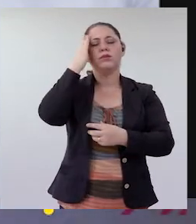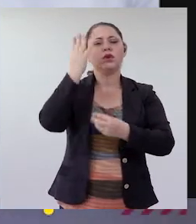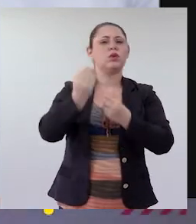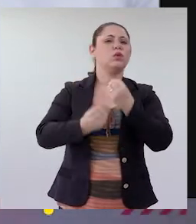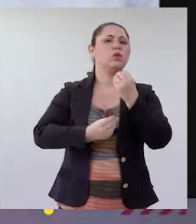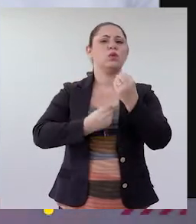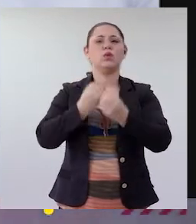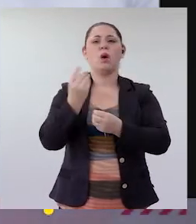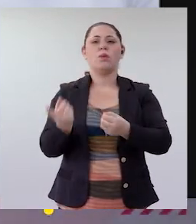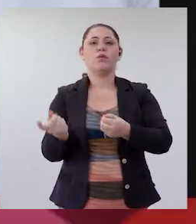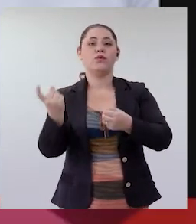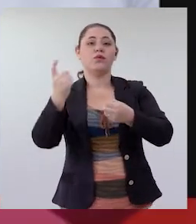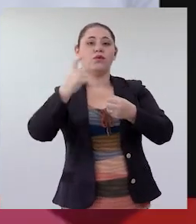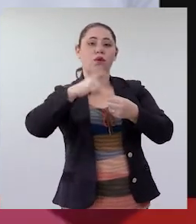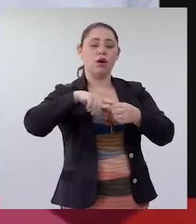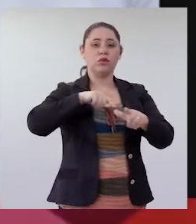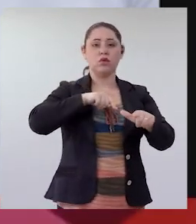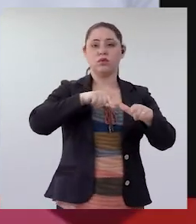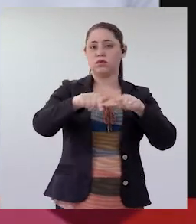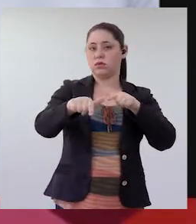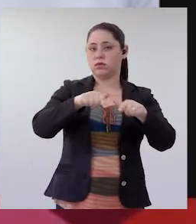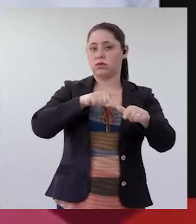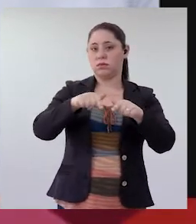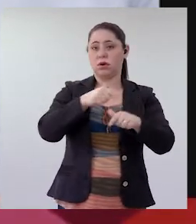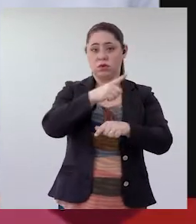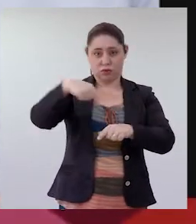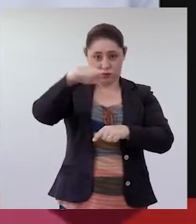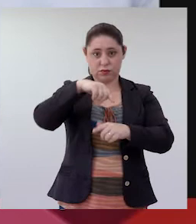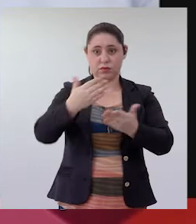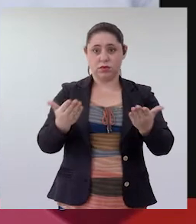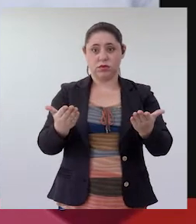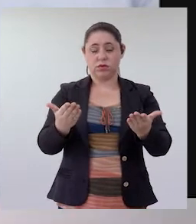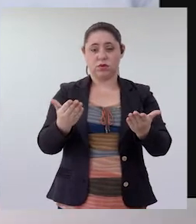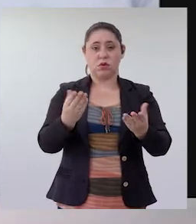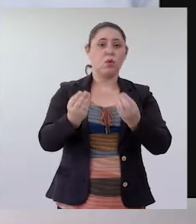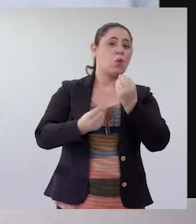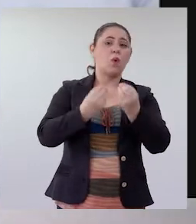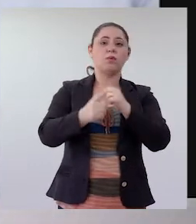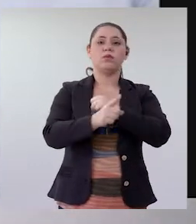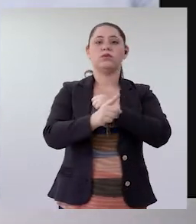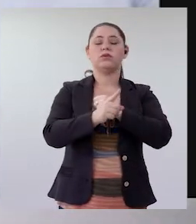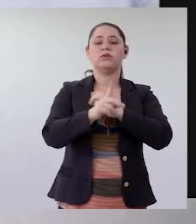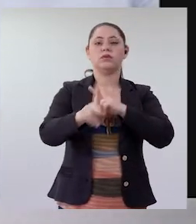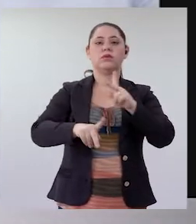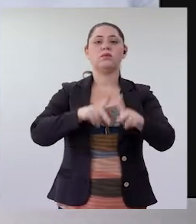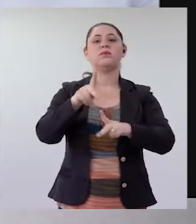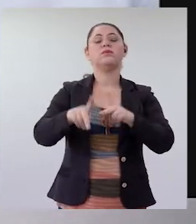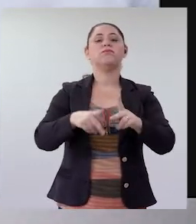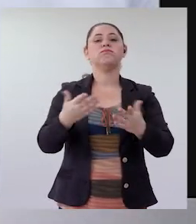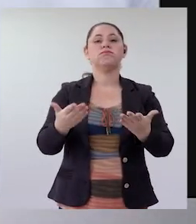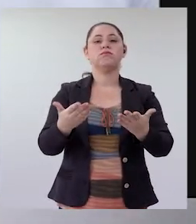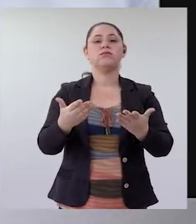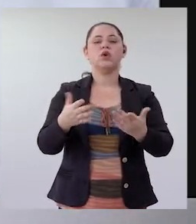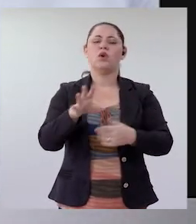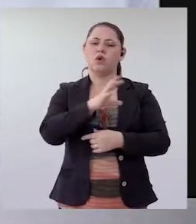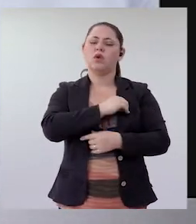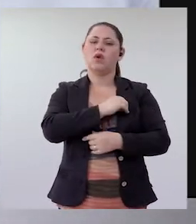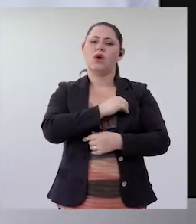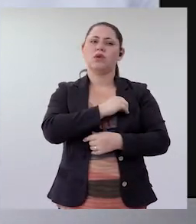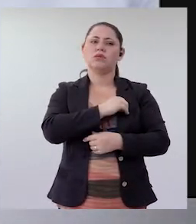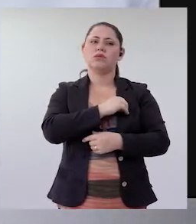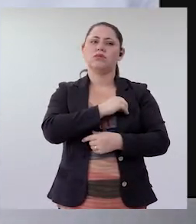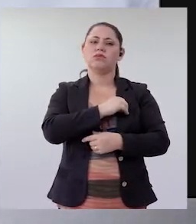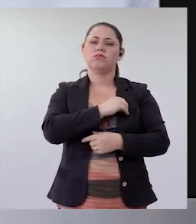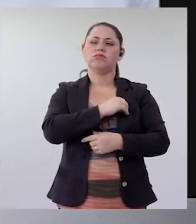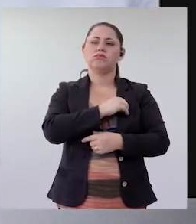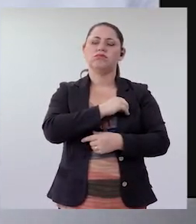foi a retomada do serviço do trabalho de vocês, como é que está sendo esse atendimento ao público. Eu gosto bastante de